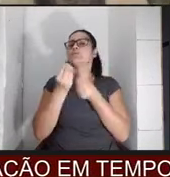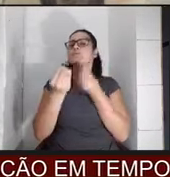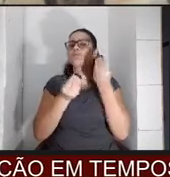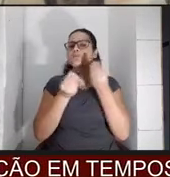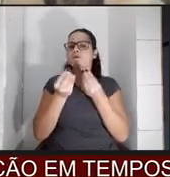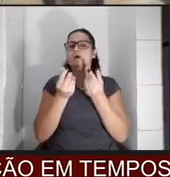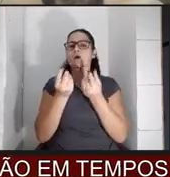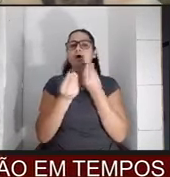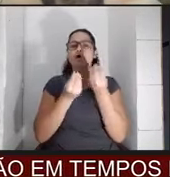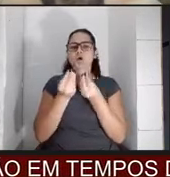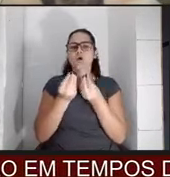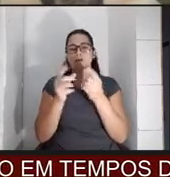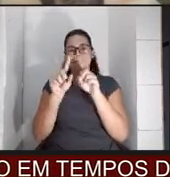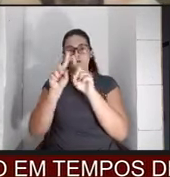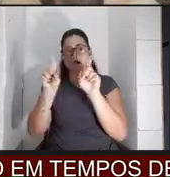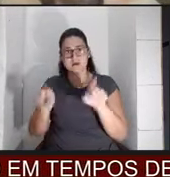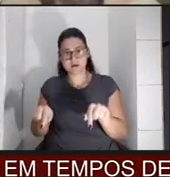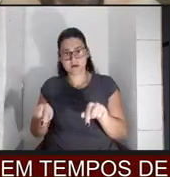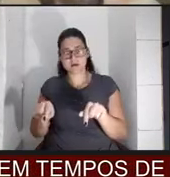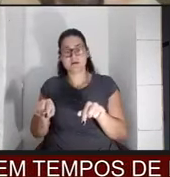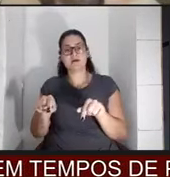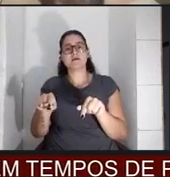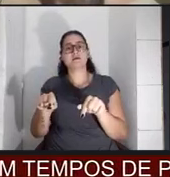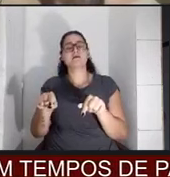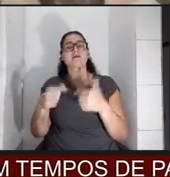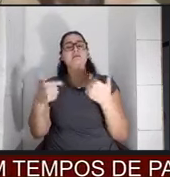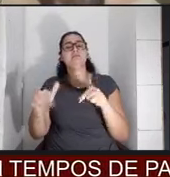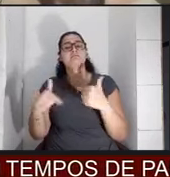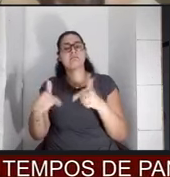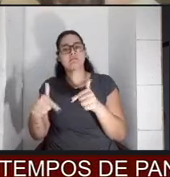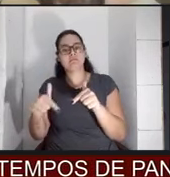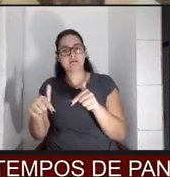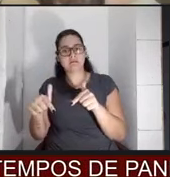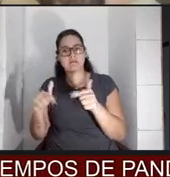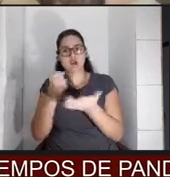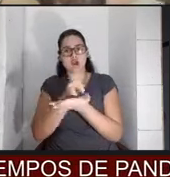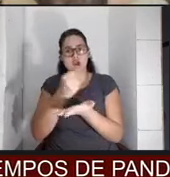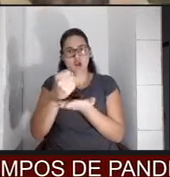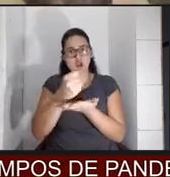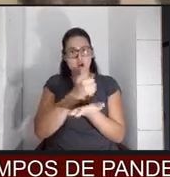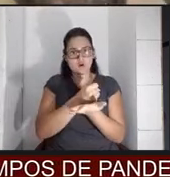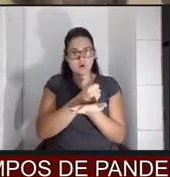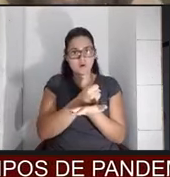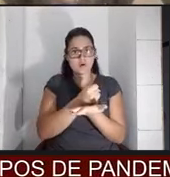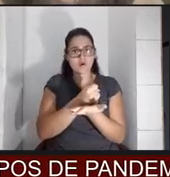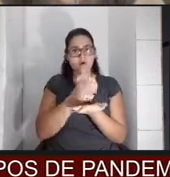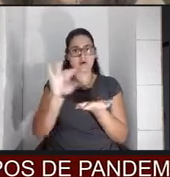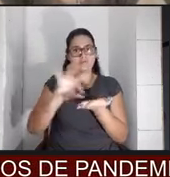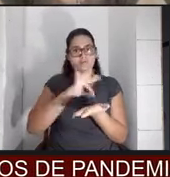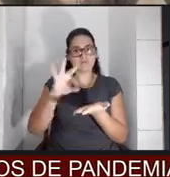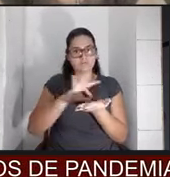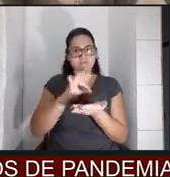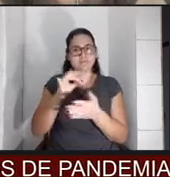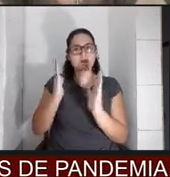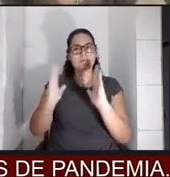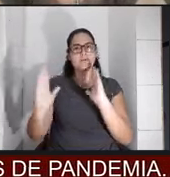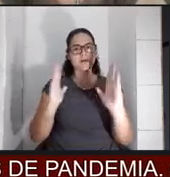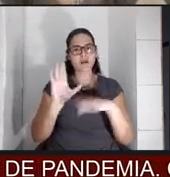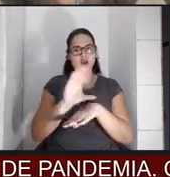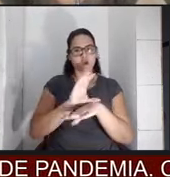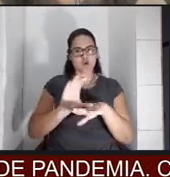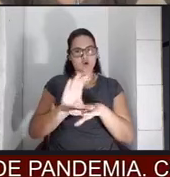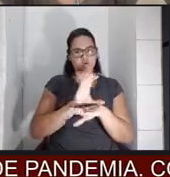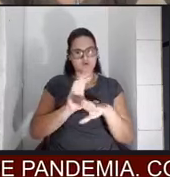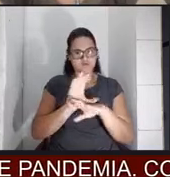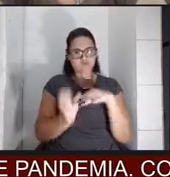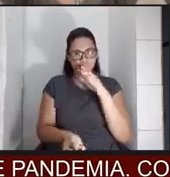dos servidores do Estado de Rondônia que foram contratados no período da Constituição do Estado.